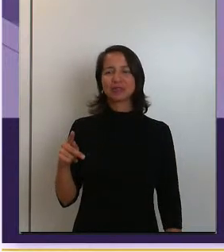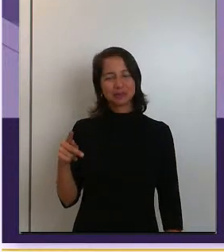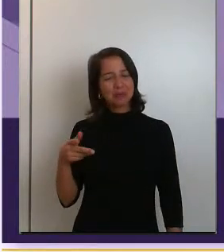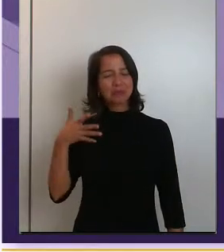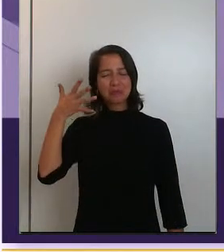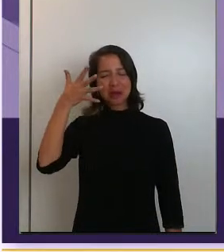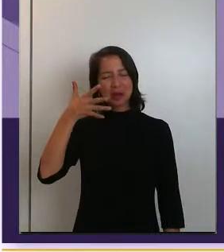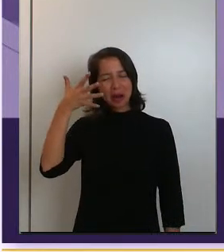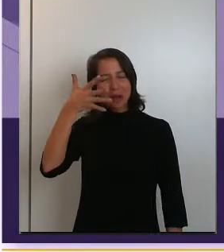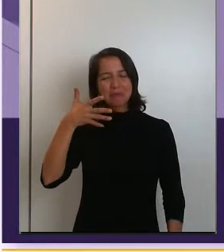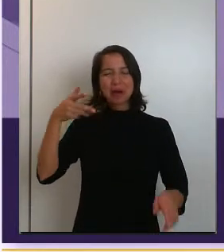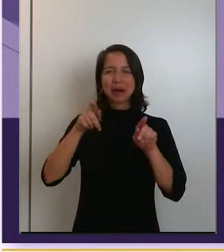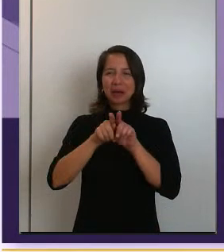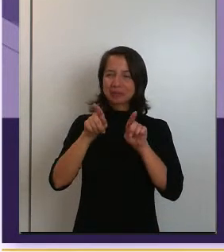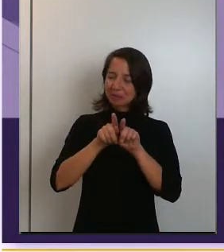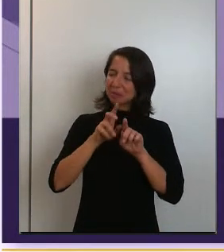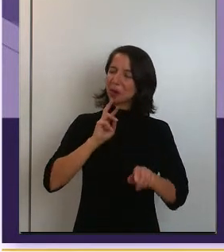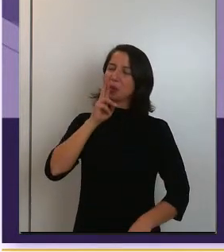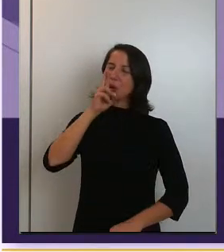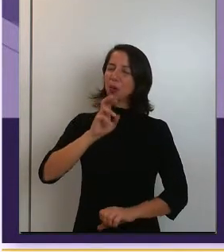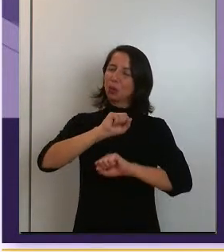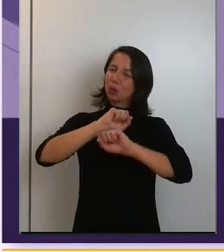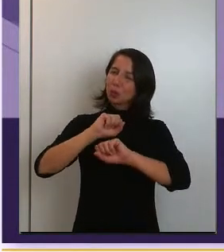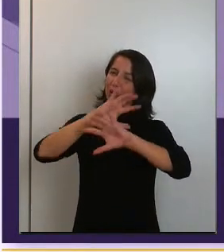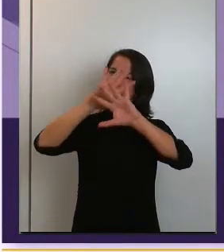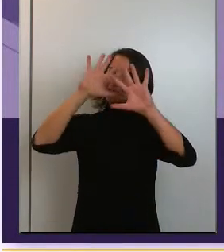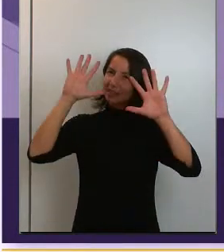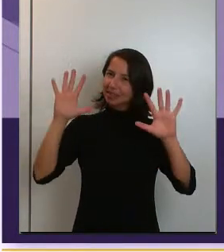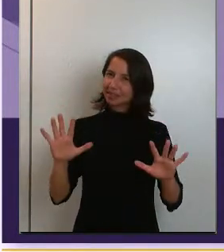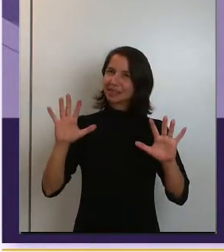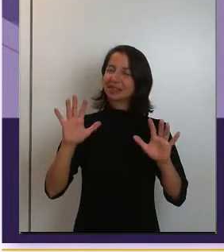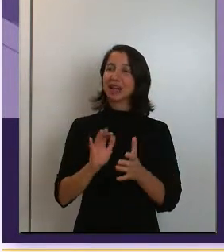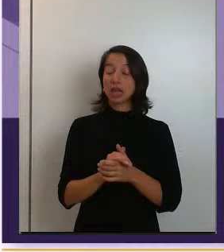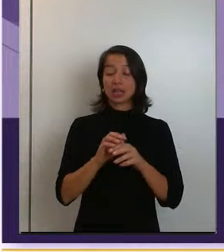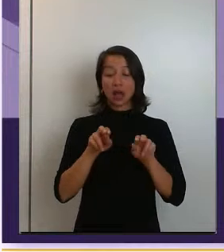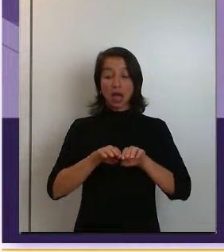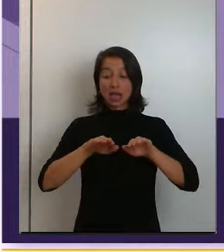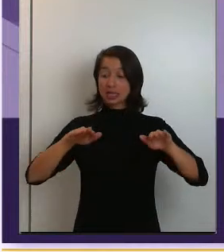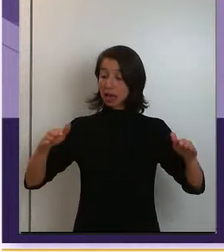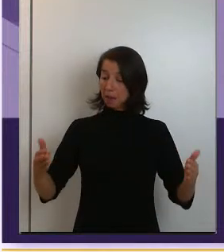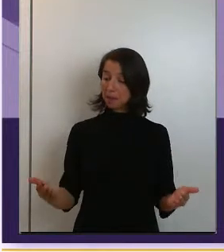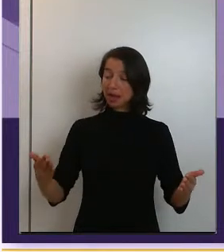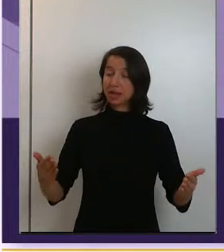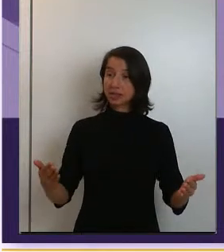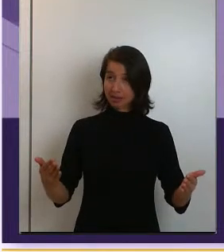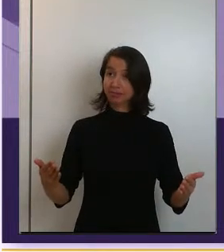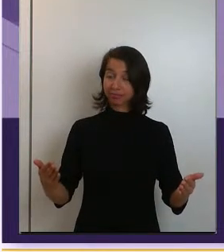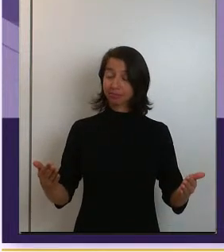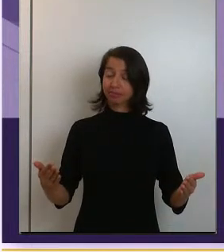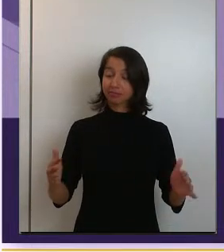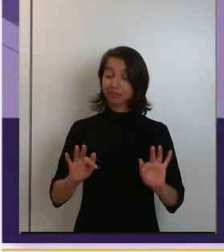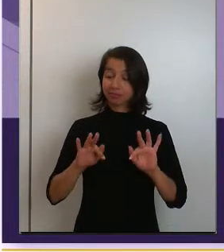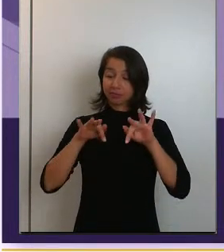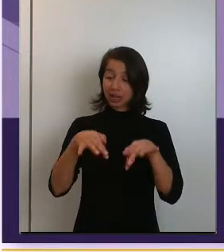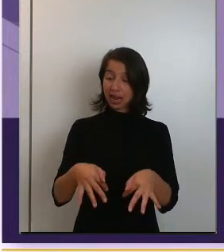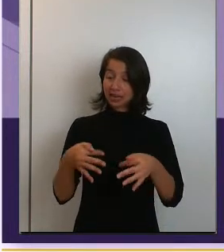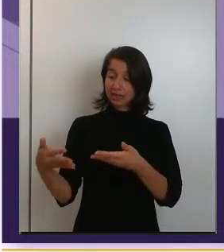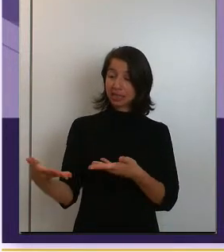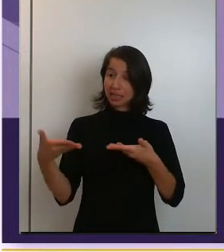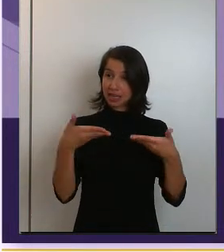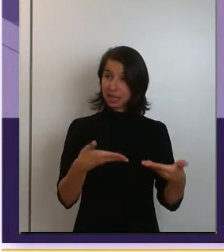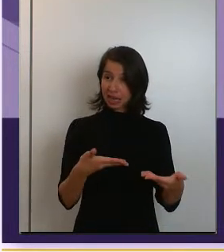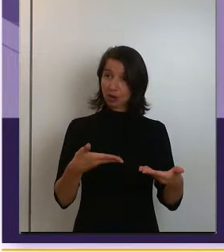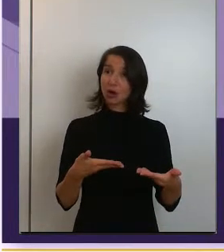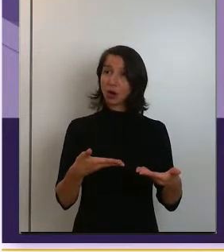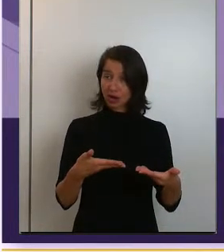pelos esclarecimentos importantíssimos, né, e aí desfaço essa mesa, né, virtual, né, e repasso aí a fala